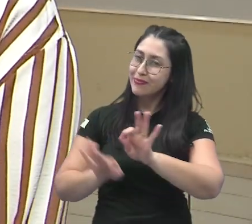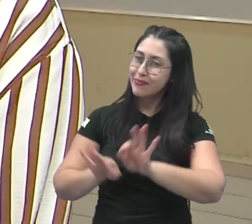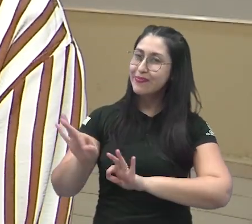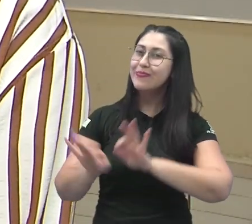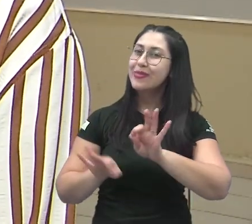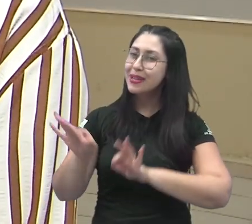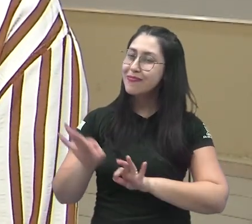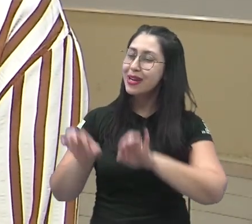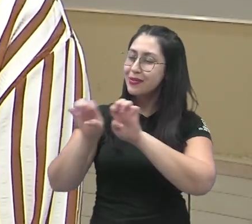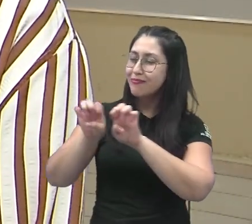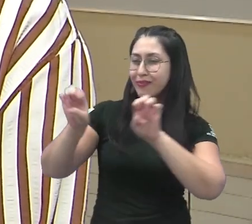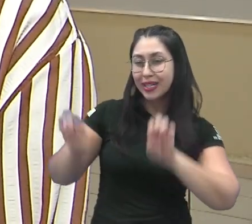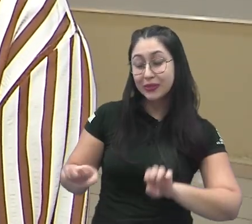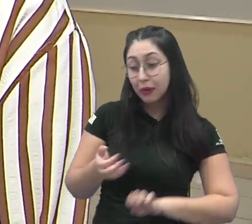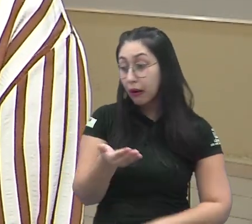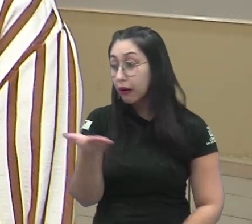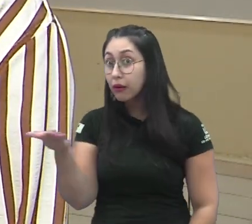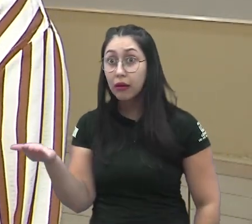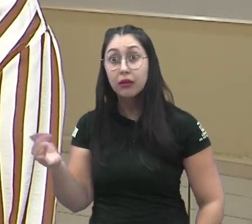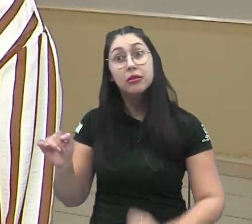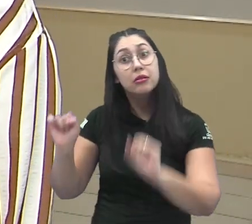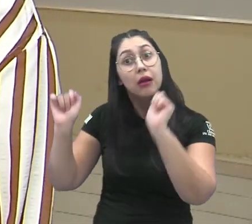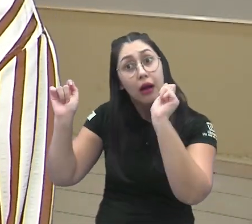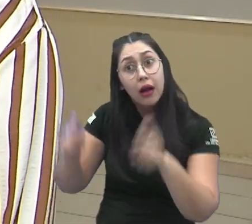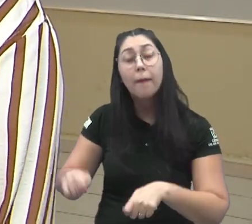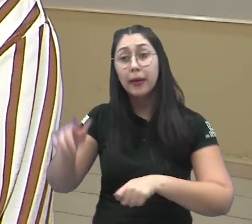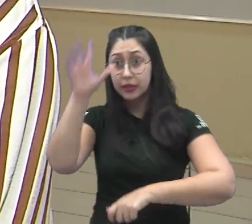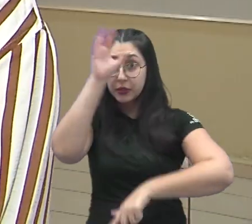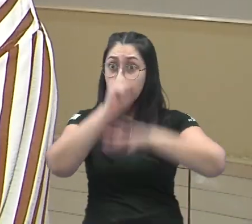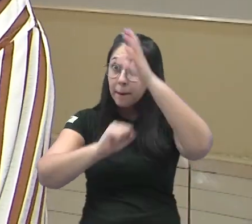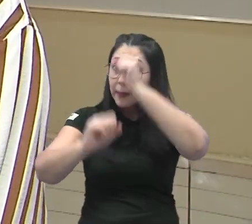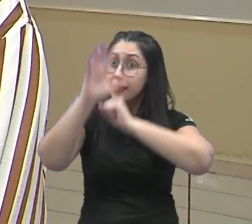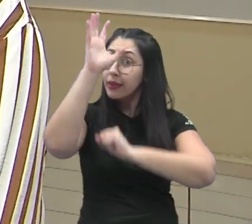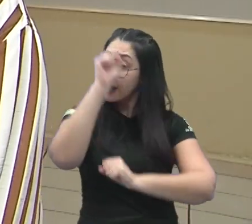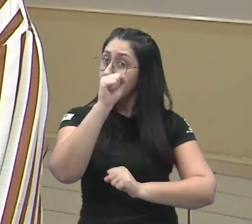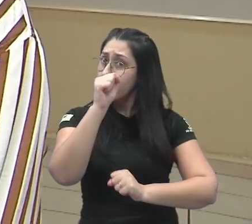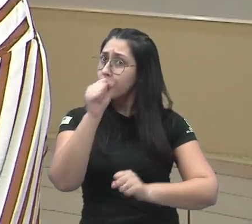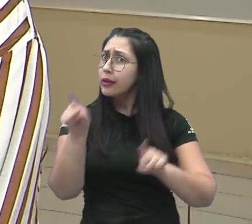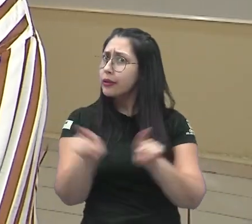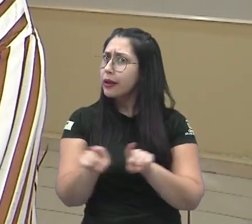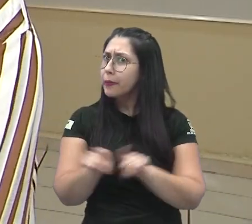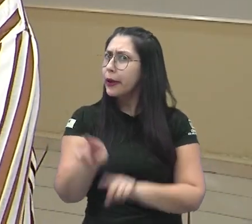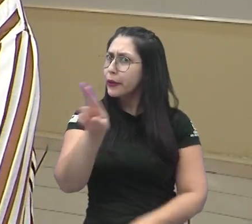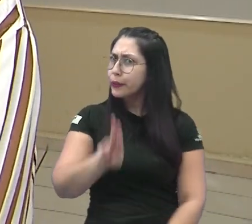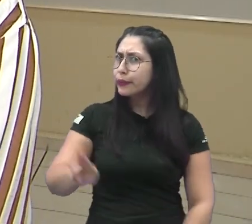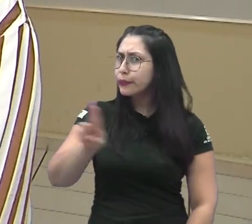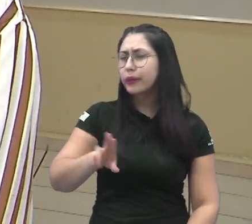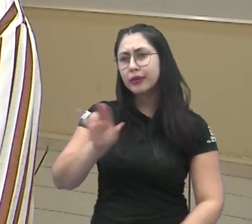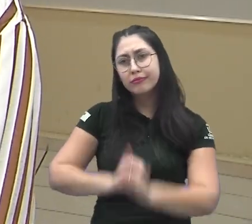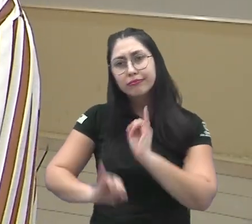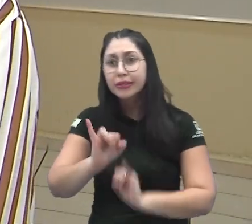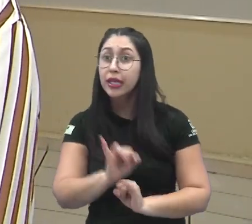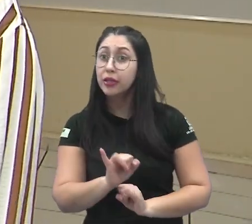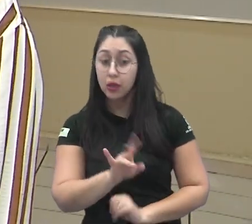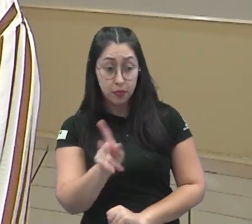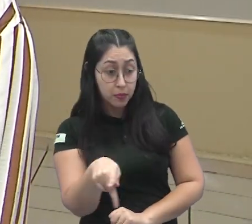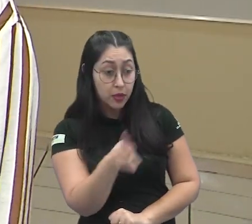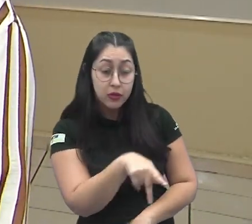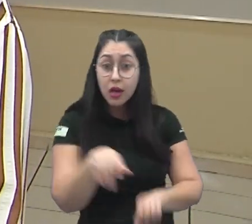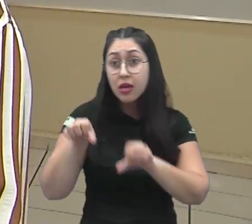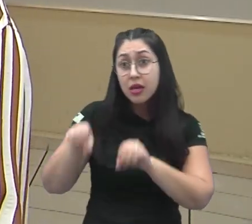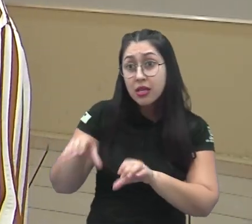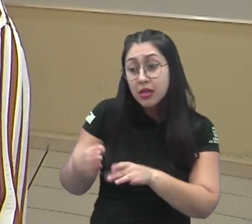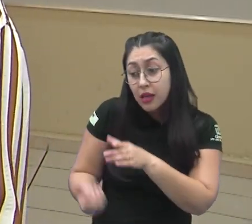idoso, prepara para ele a estrutura que ele possa ter condições de aprender, condições de lidar. Aqui a